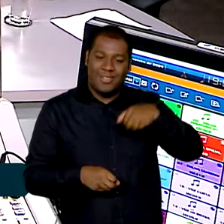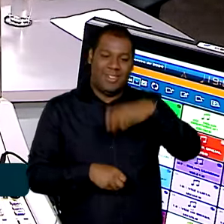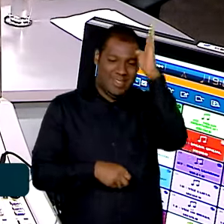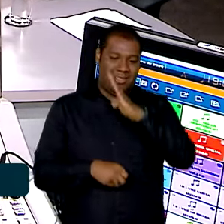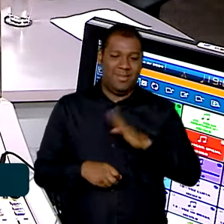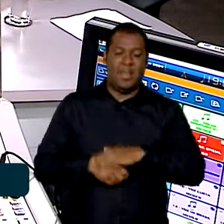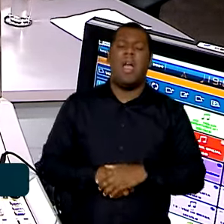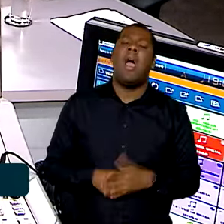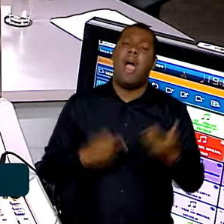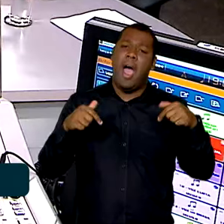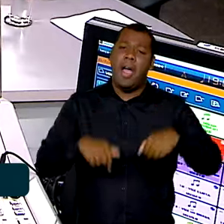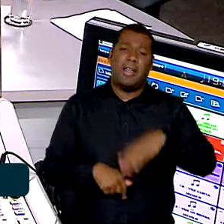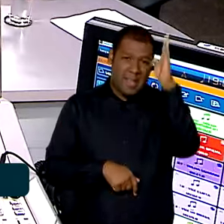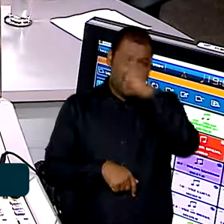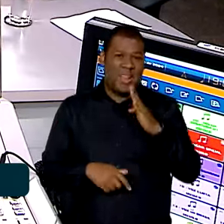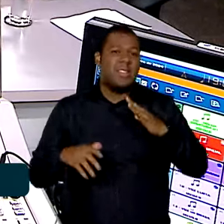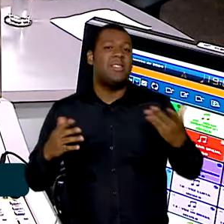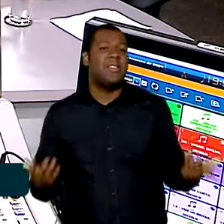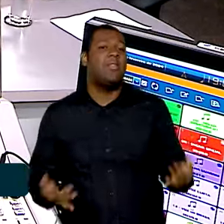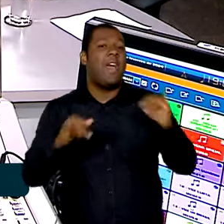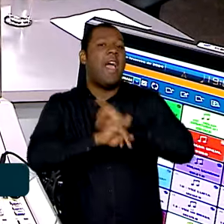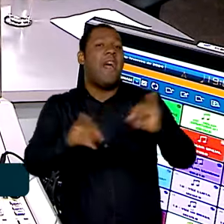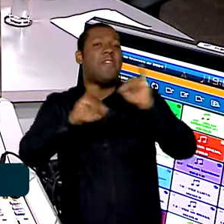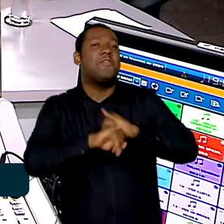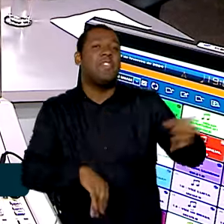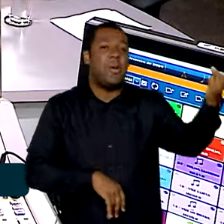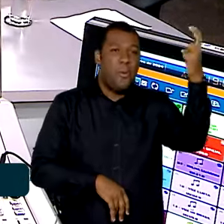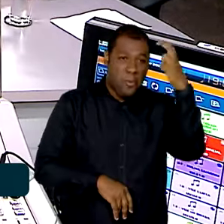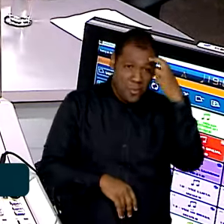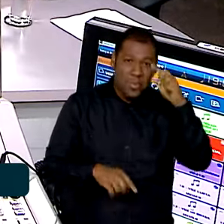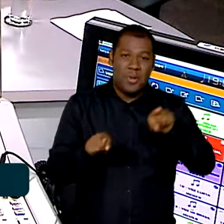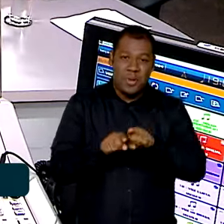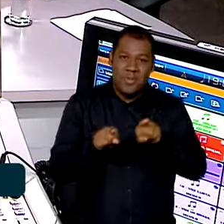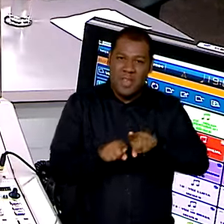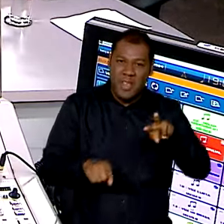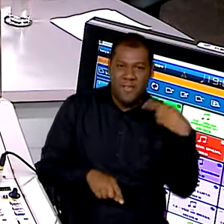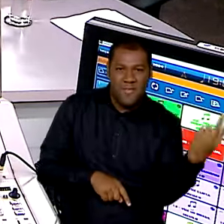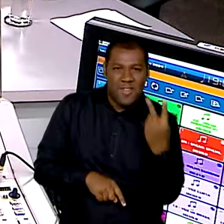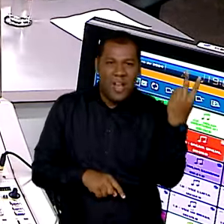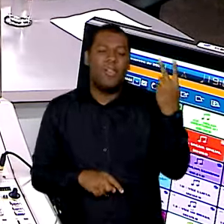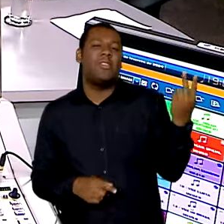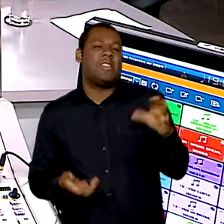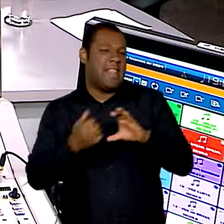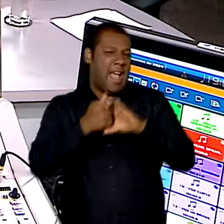sabe promover a nossa cultura, sabe dar valor ao que a gente tem de bom. Isso é importante, porque gera emprego.